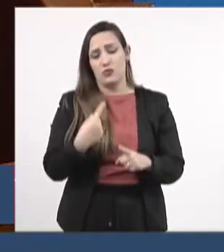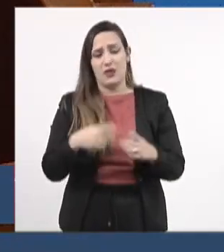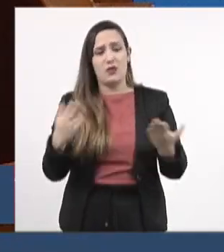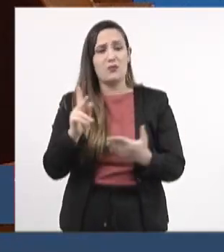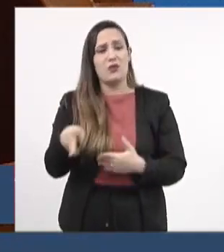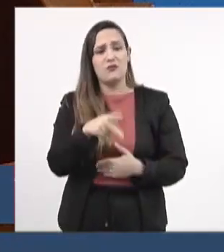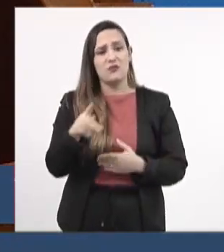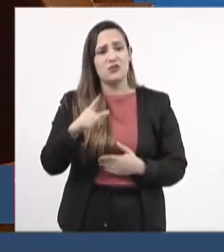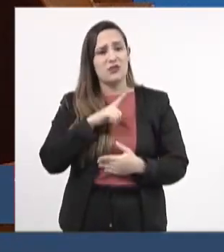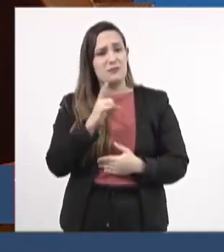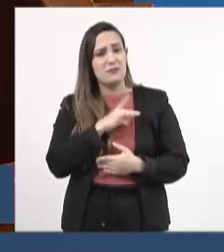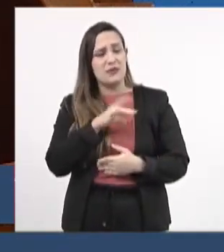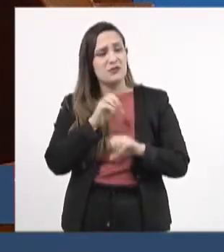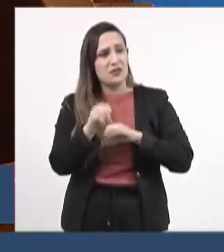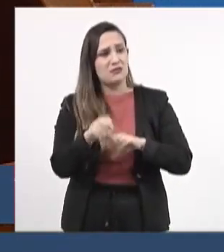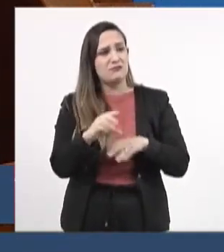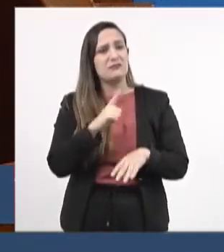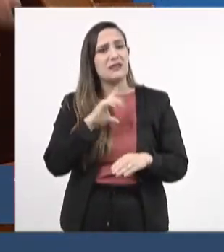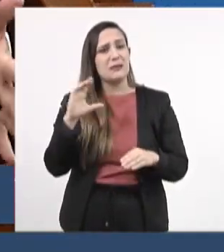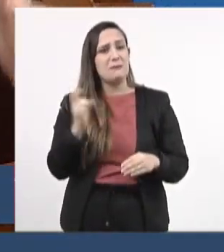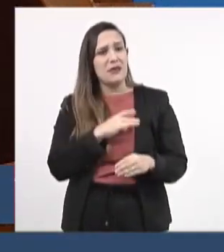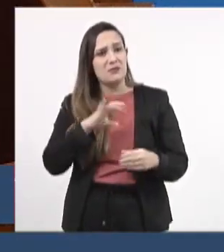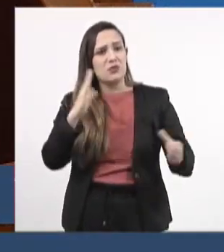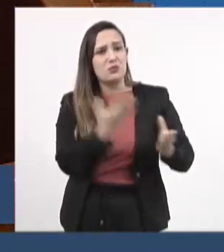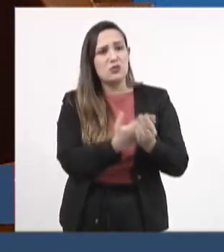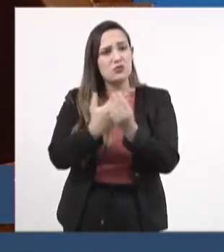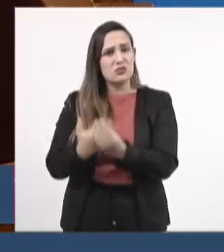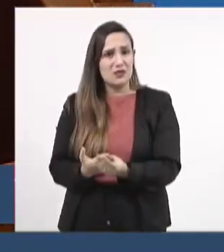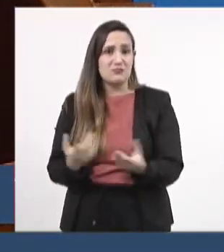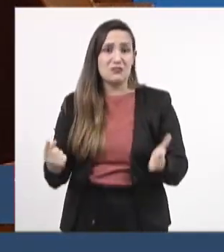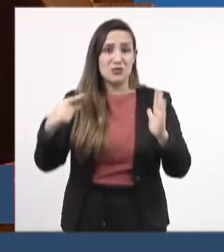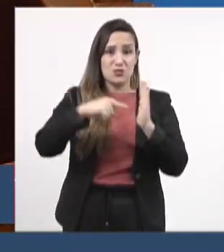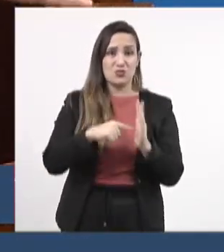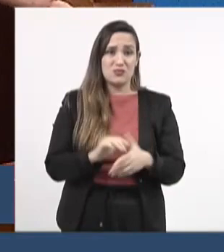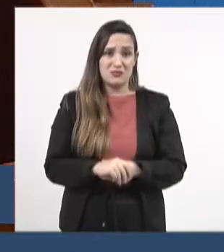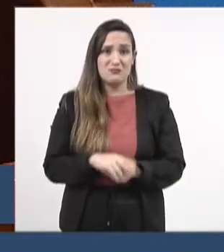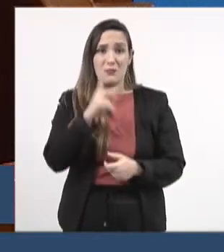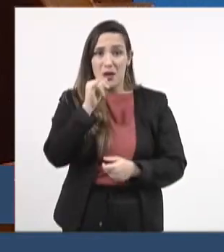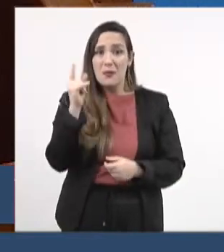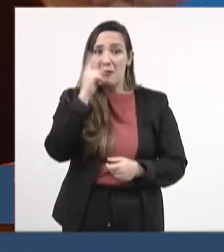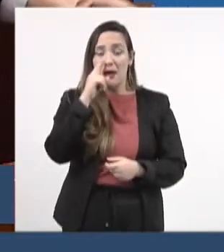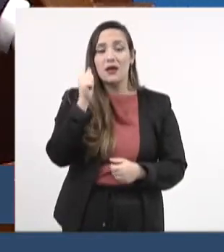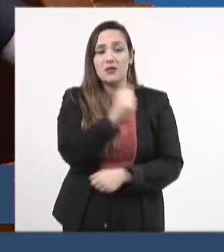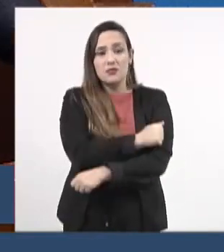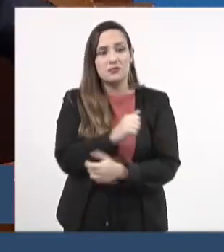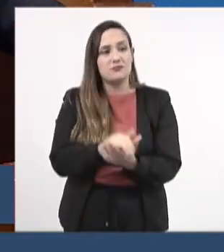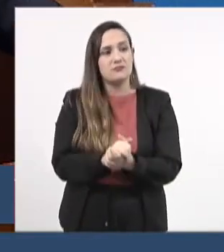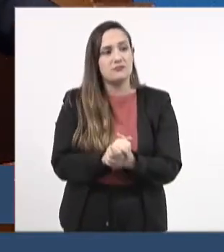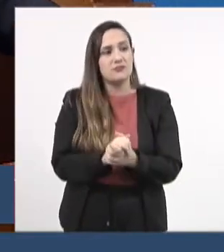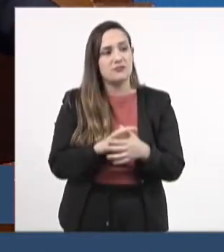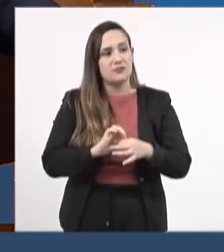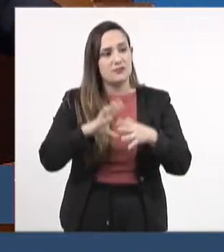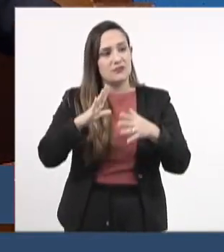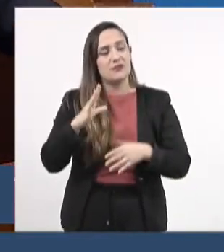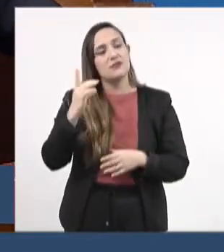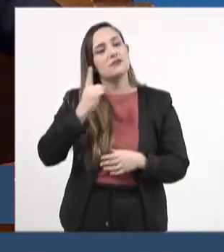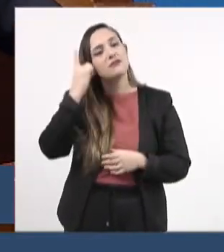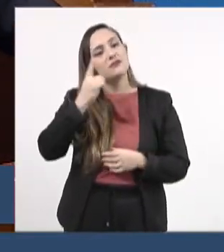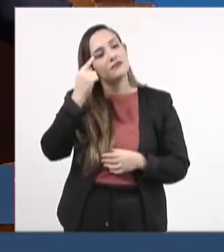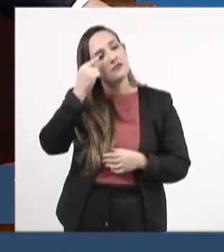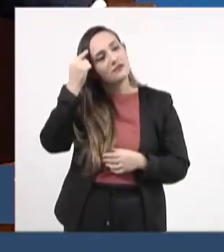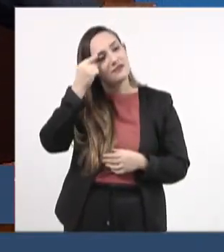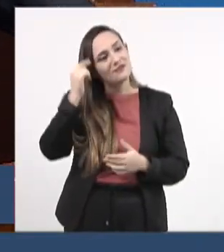aula e de ser processado, de ser denunciado por um pai de um aluno. Concedo uma parte ao